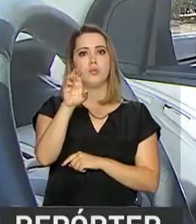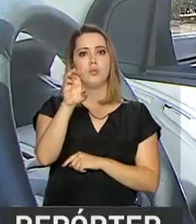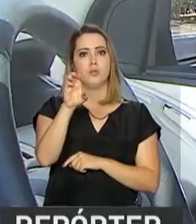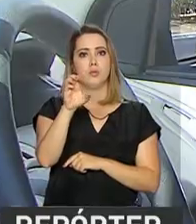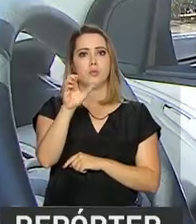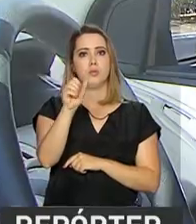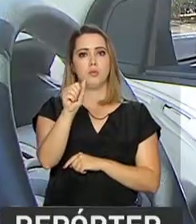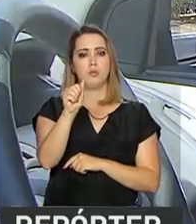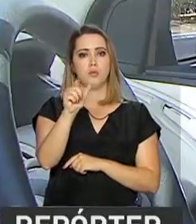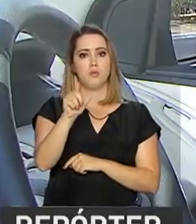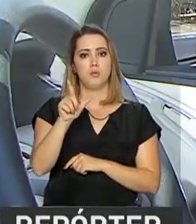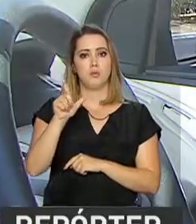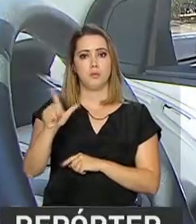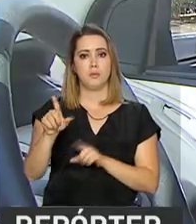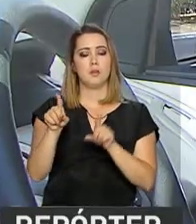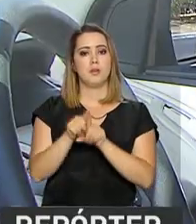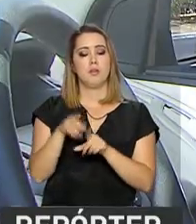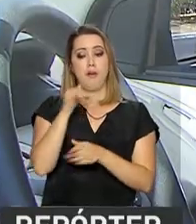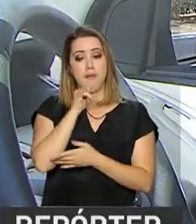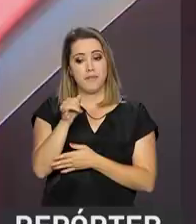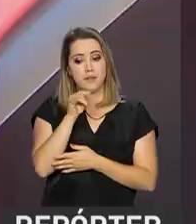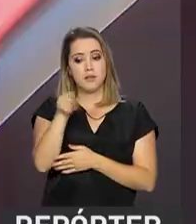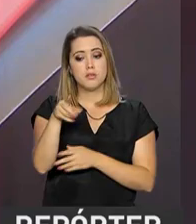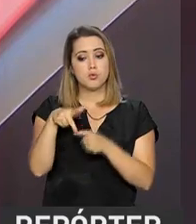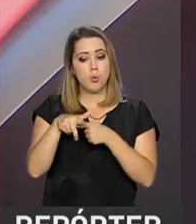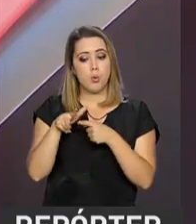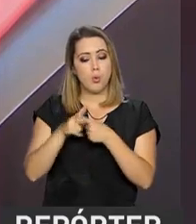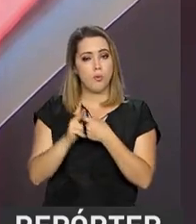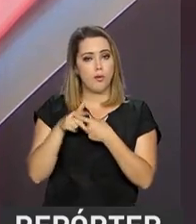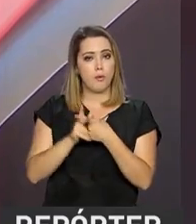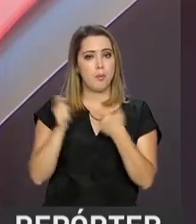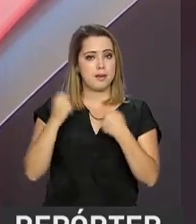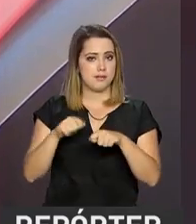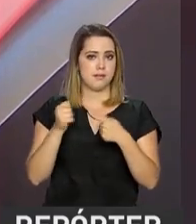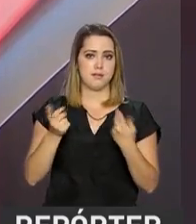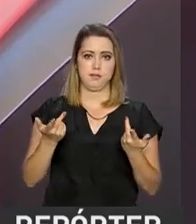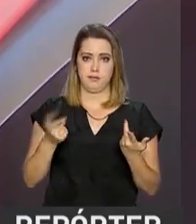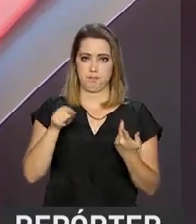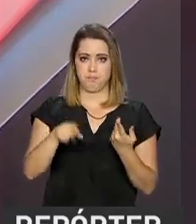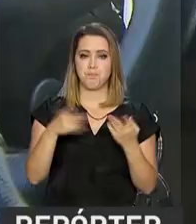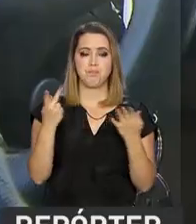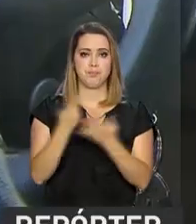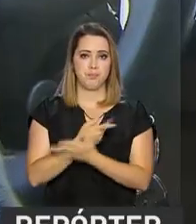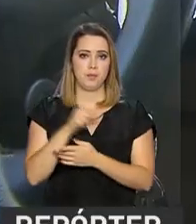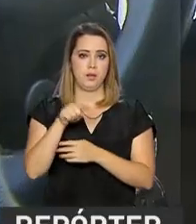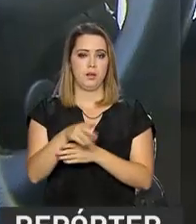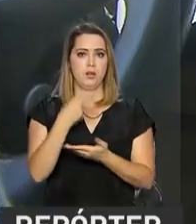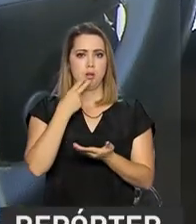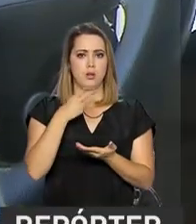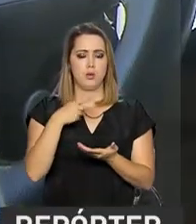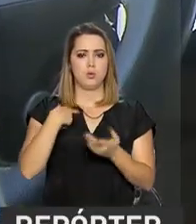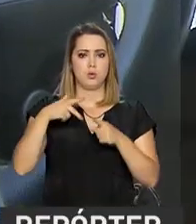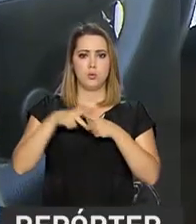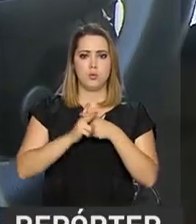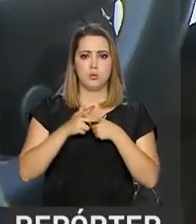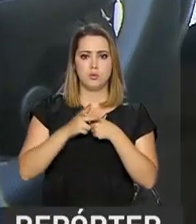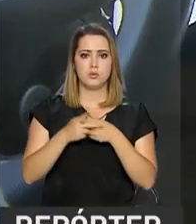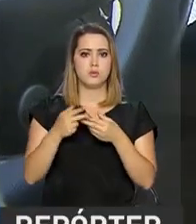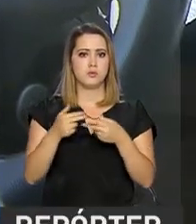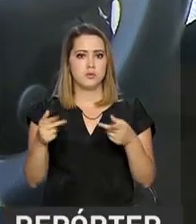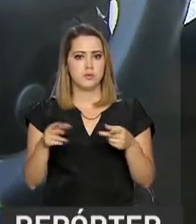comunicação do fornecedor de que vai corrigir a falha o recall pode ser feito por meio de conserto do